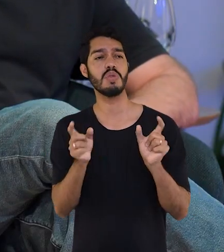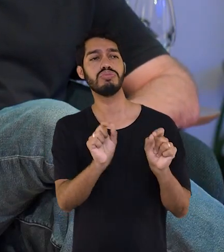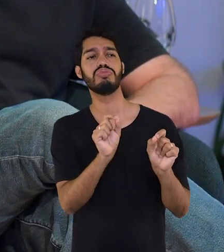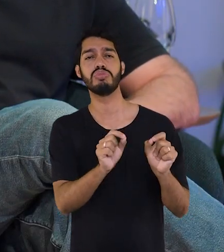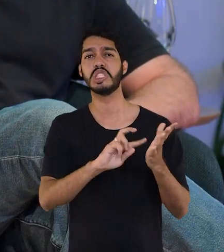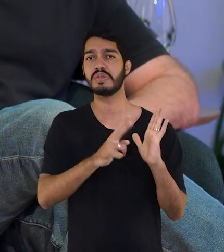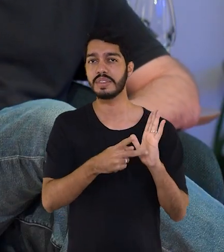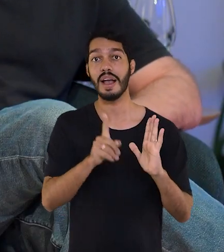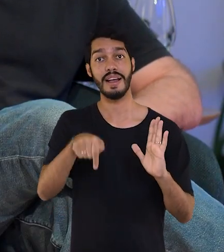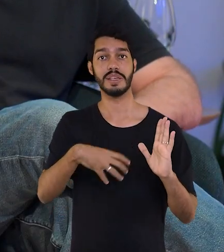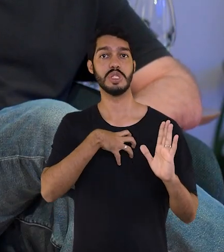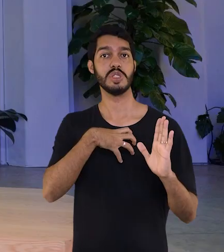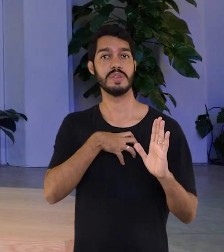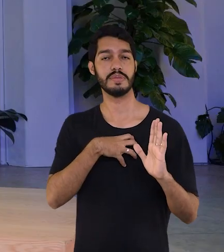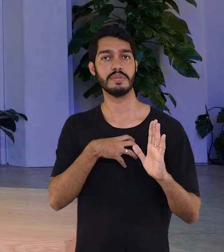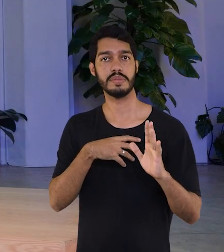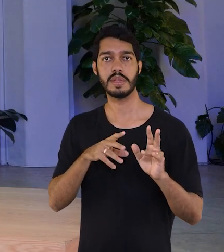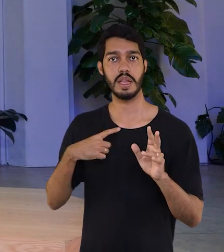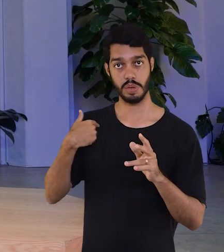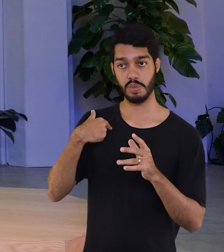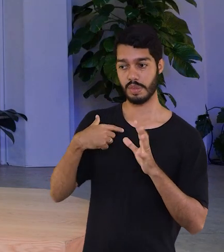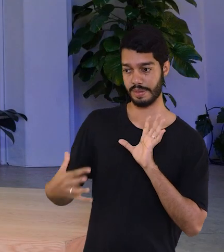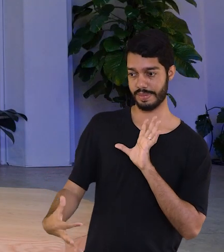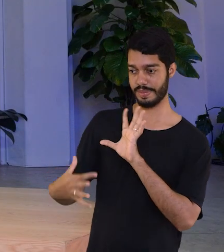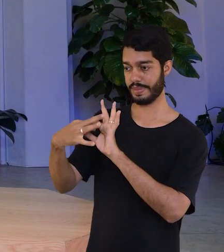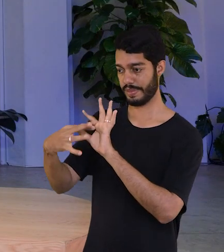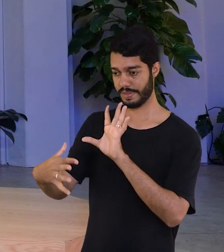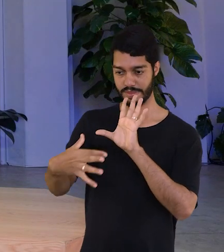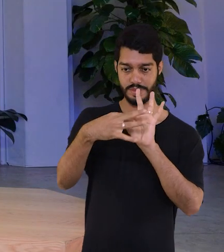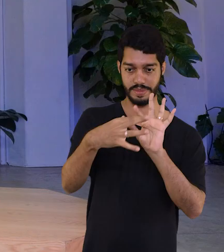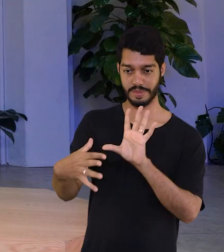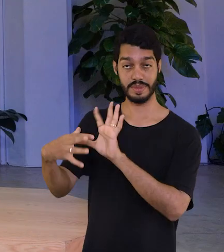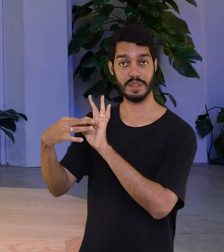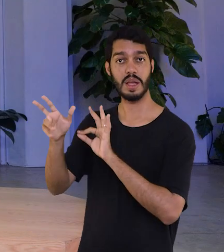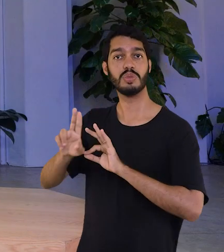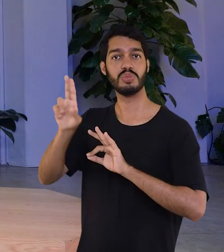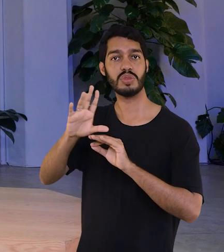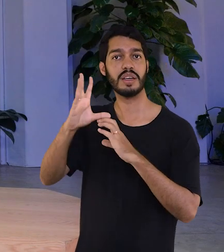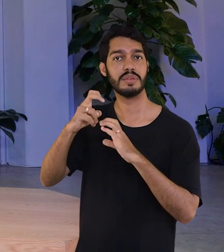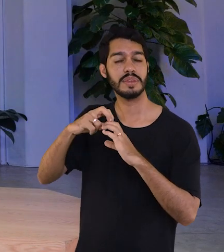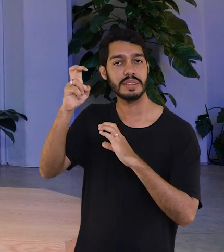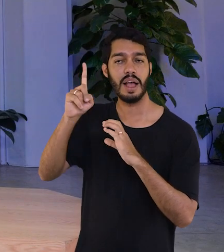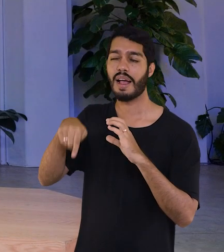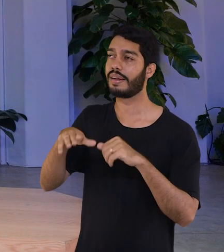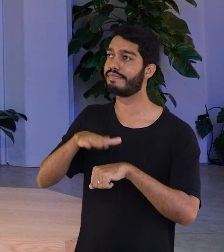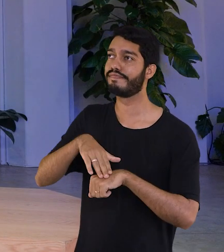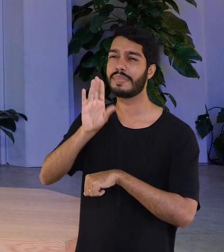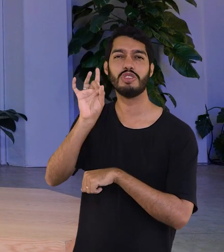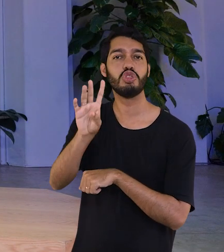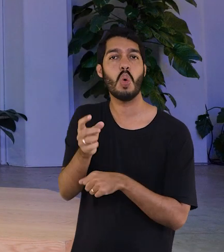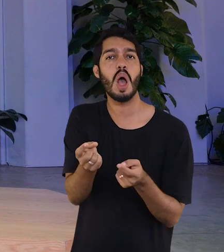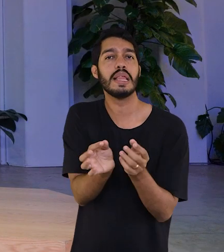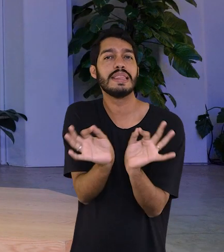do ChatGPT. O que é isso? São formatos e formas de conexão de uso do ChatGPT de uma forma que é muito